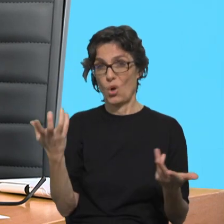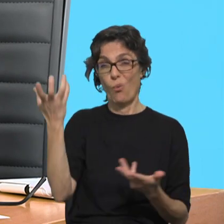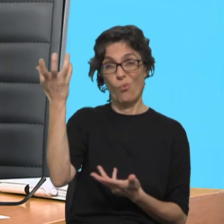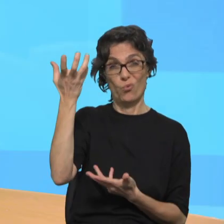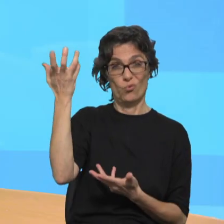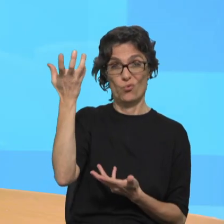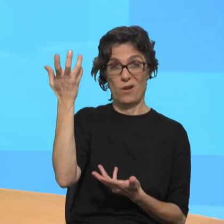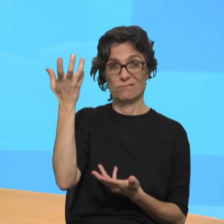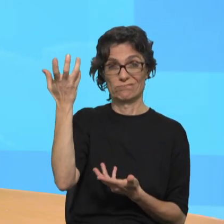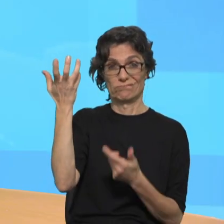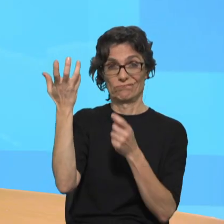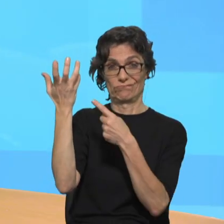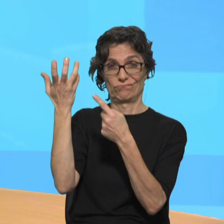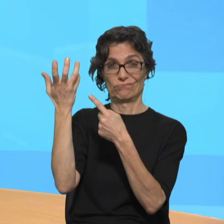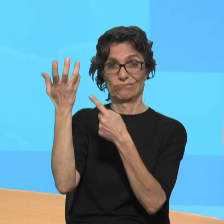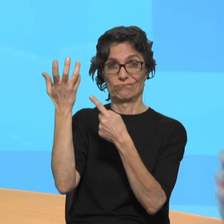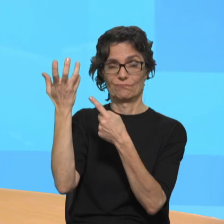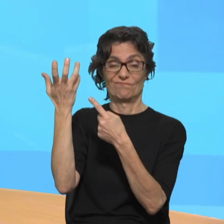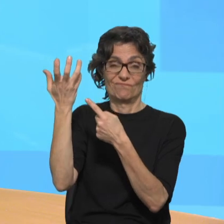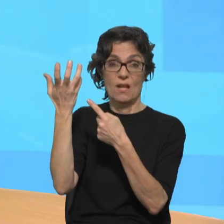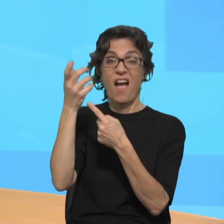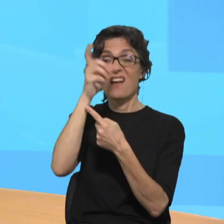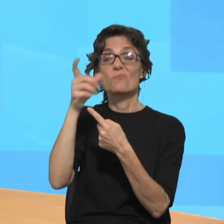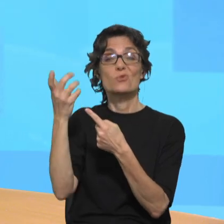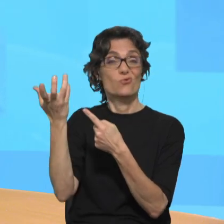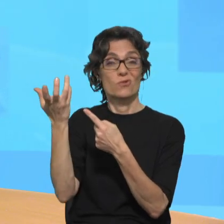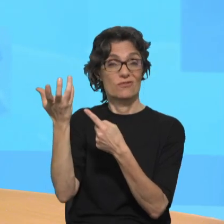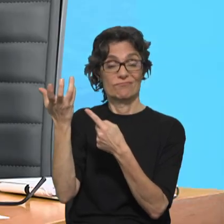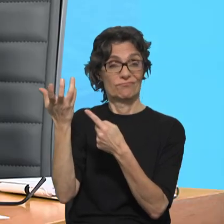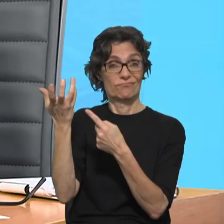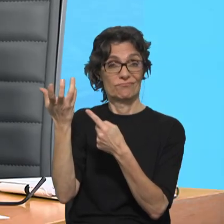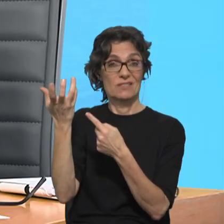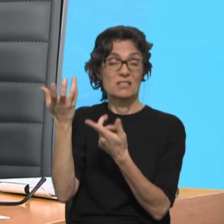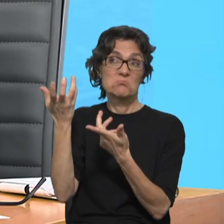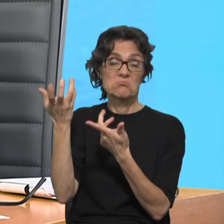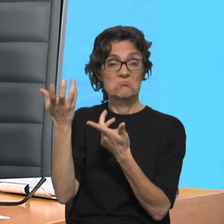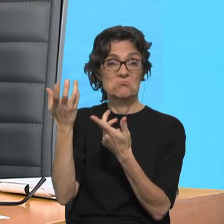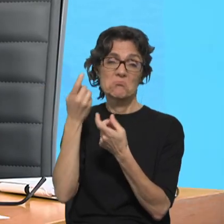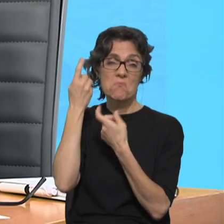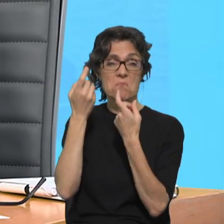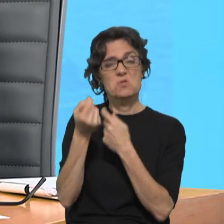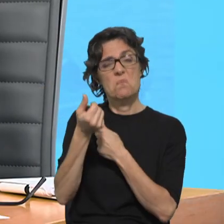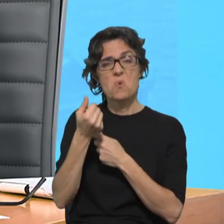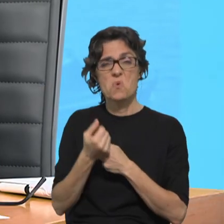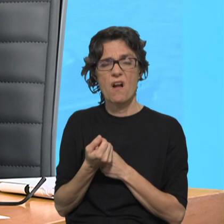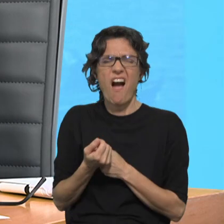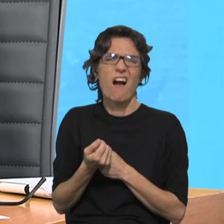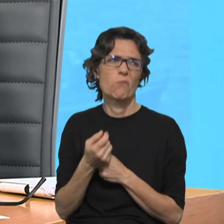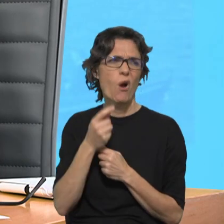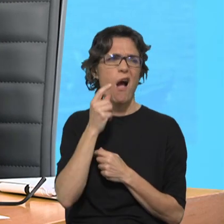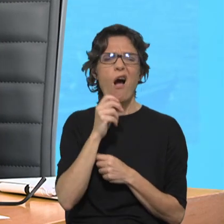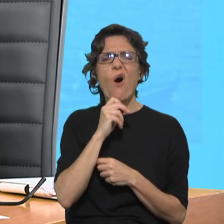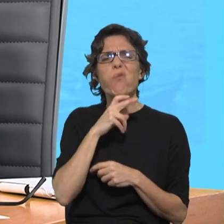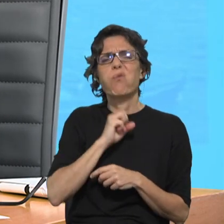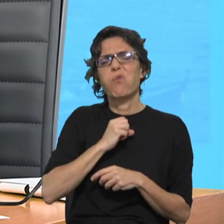culturais fazem com que as pessoas, muitas vezes sem refletir bem, já o meu avô fazia, o meu